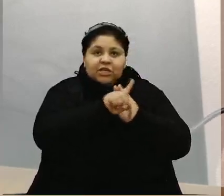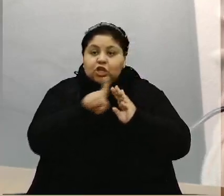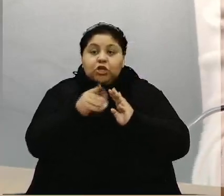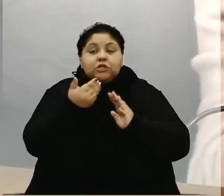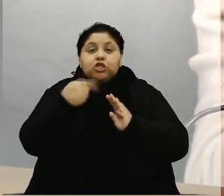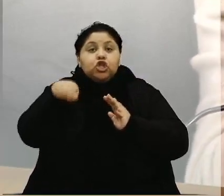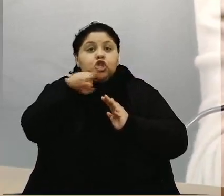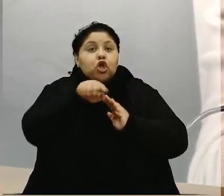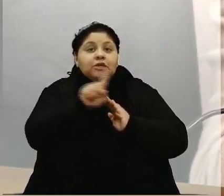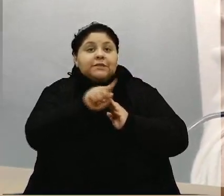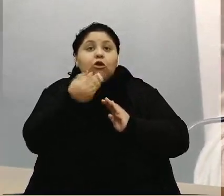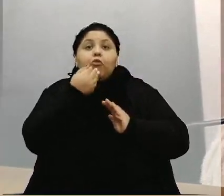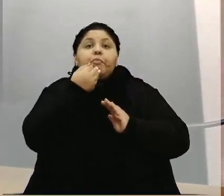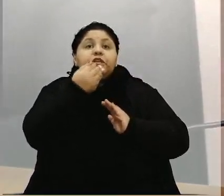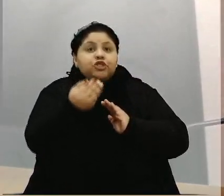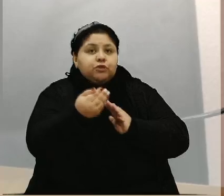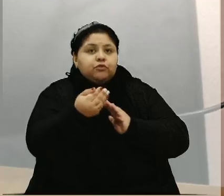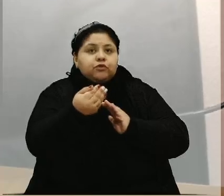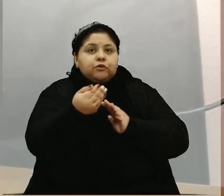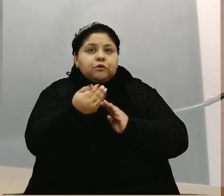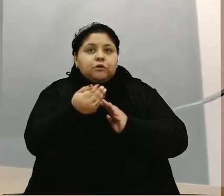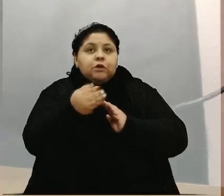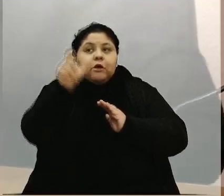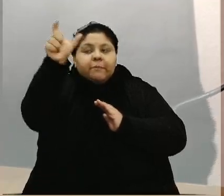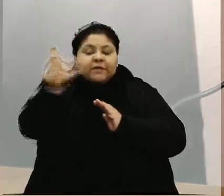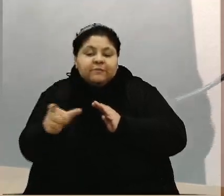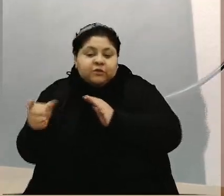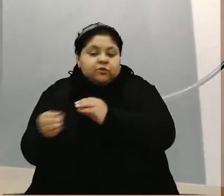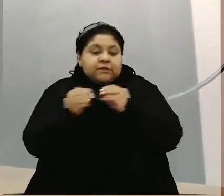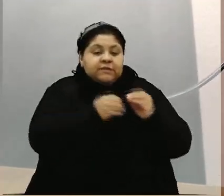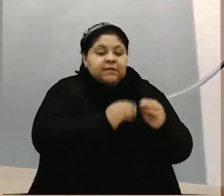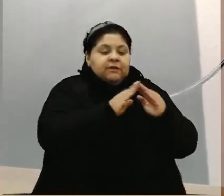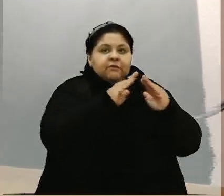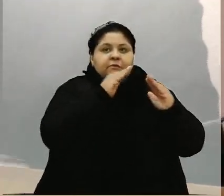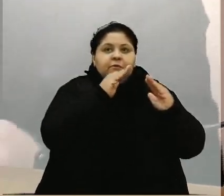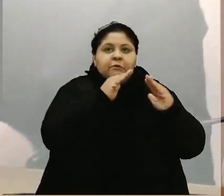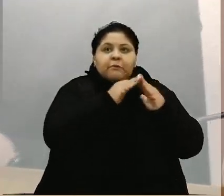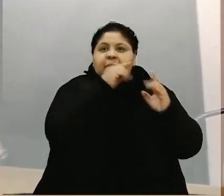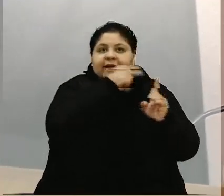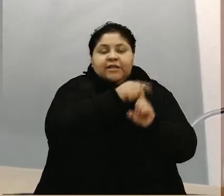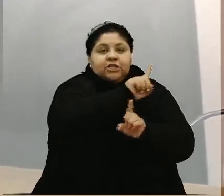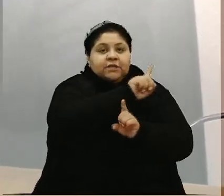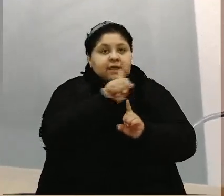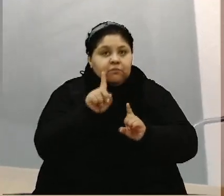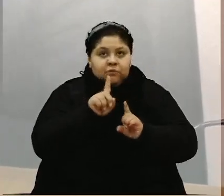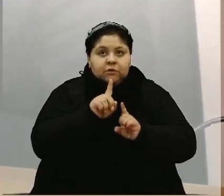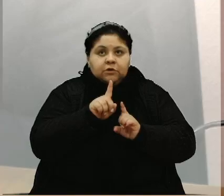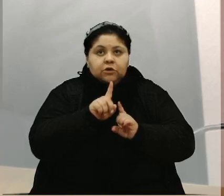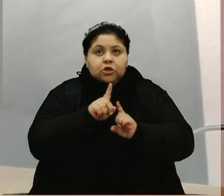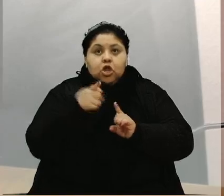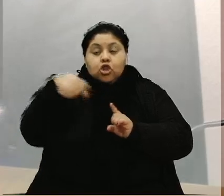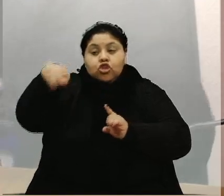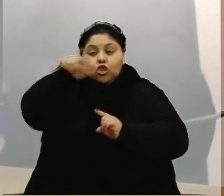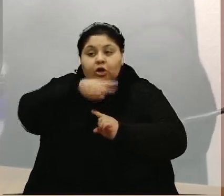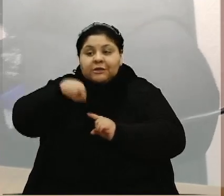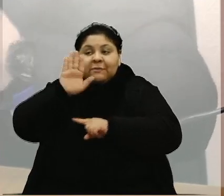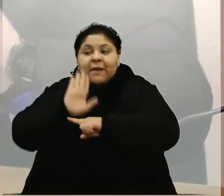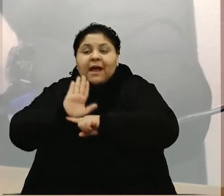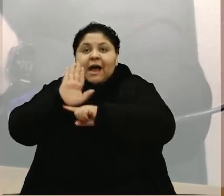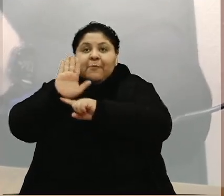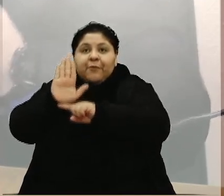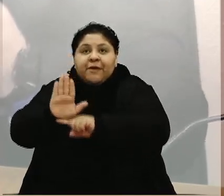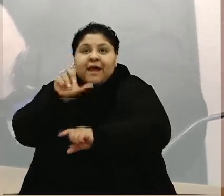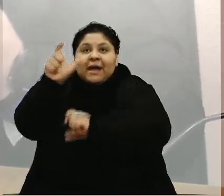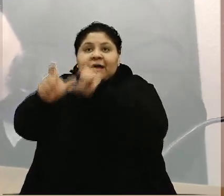O nosso trabalho não é para levar a gente para a igreja, porque quem leva as pessoas para a igreja é o Senhor, não somos nós. Nós estamos ali para assistir, né? Se a pessoa